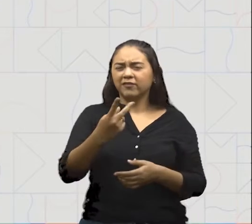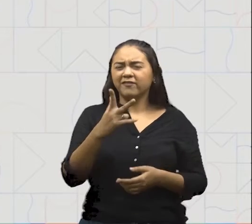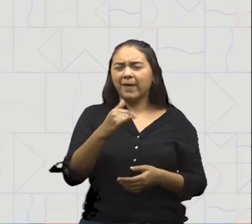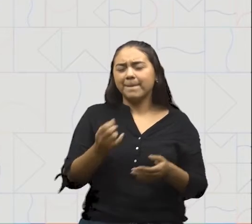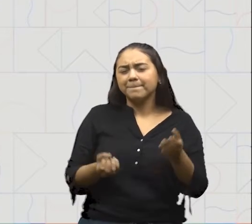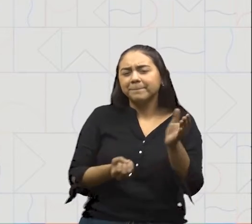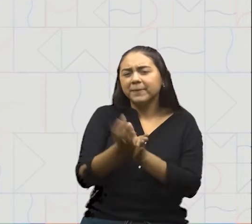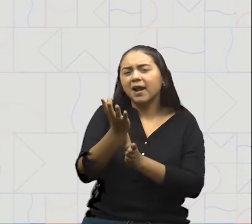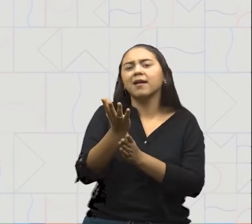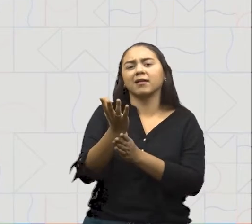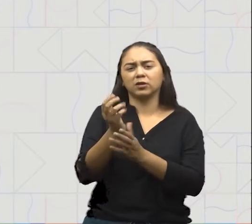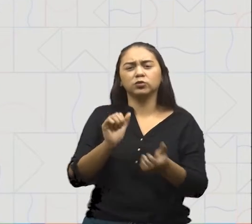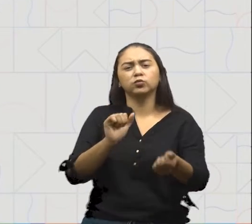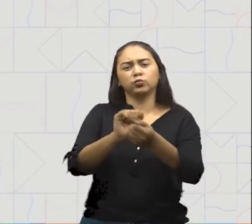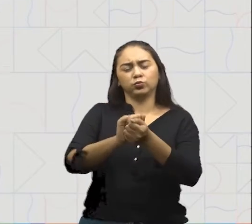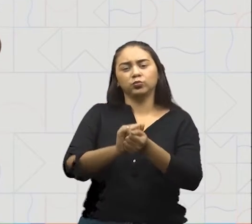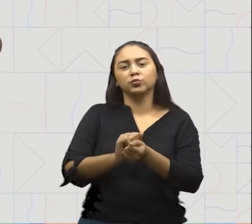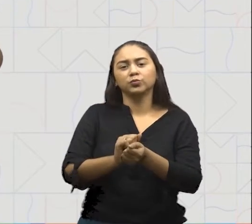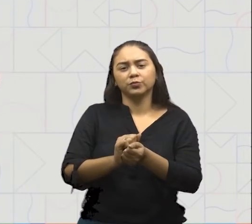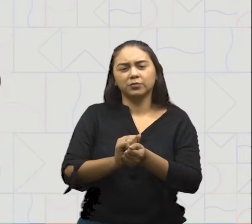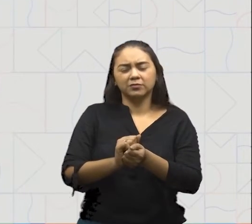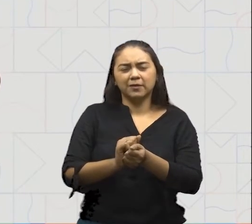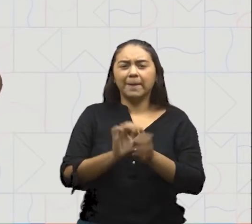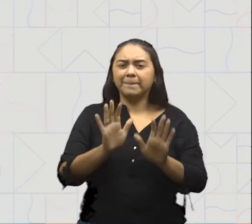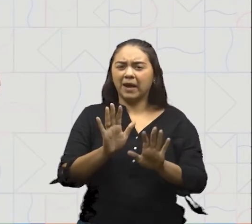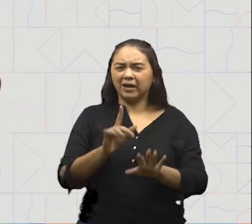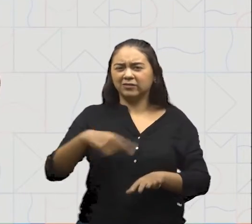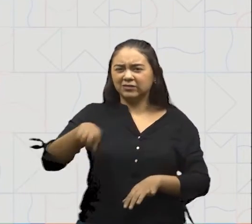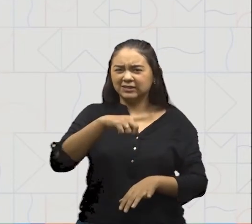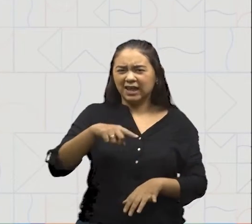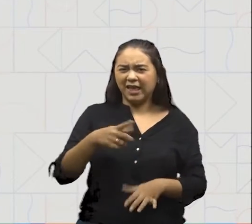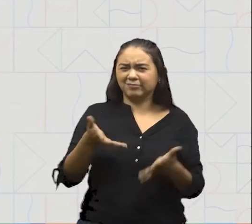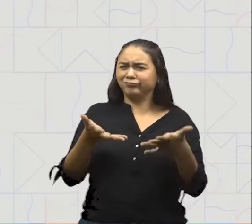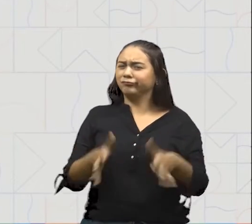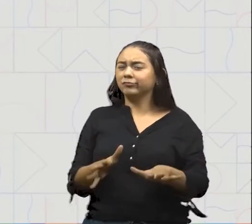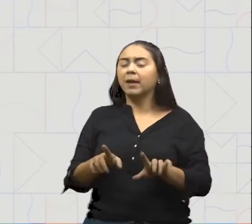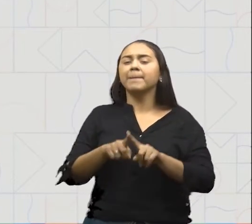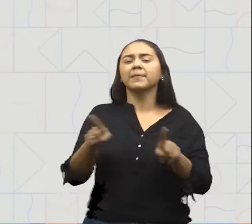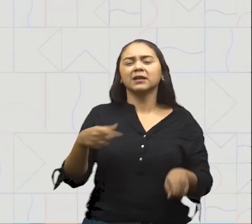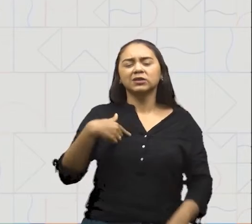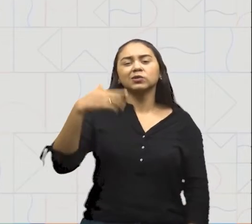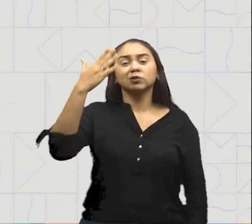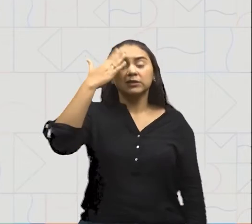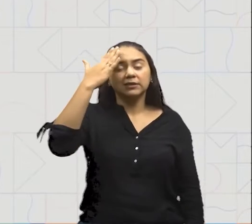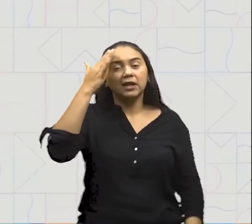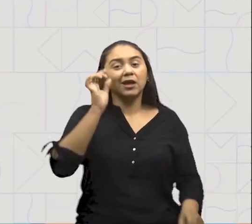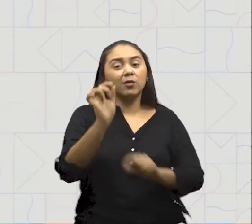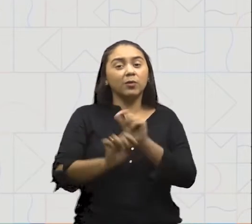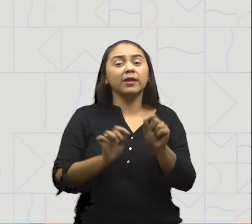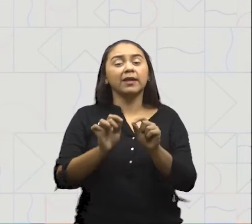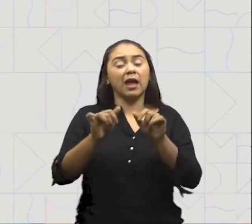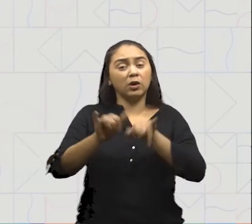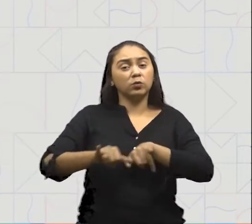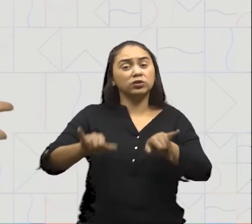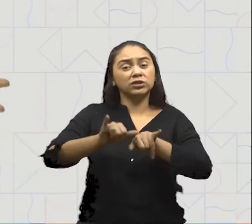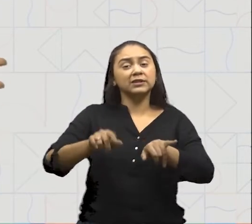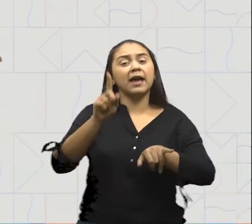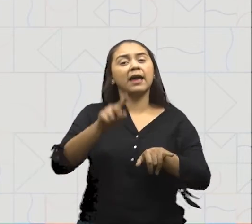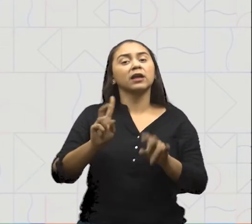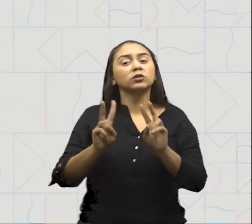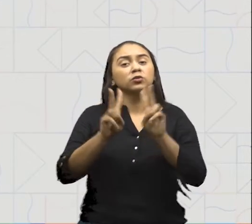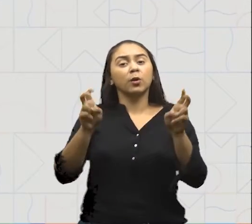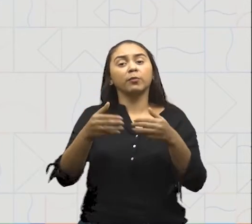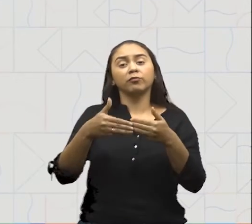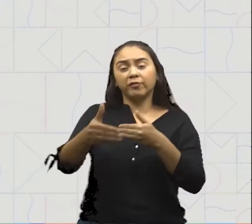Vamos produzir uma notícia juntos. Não me olhe assim, porque eu sei que uma notícia deve ser de um fato, algo